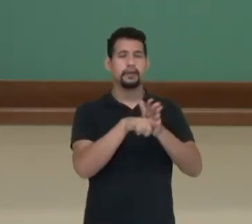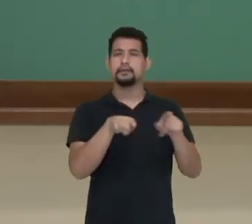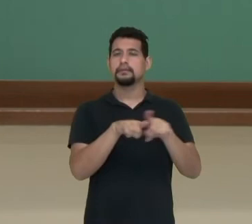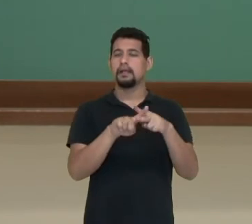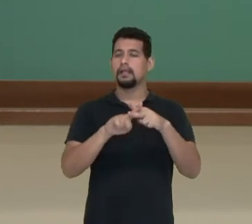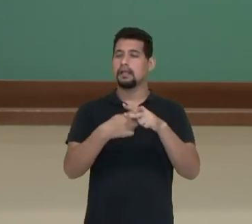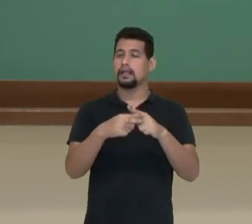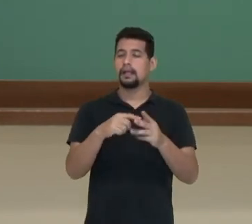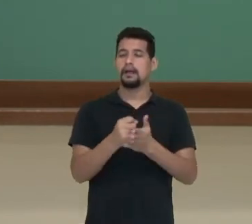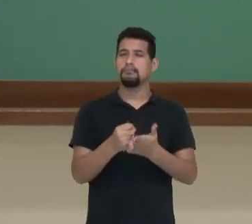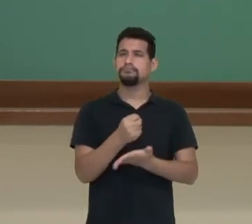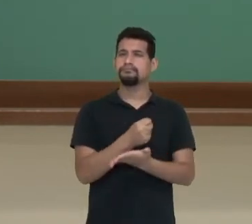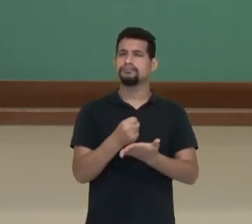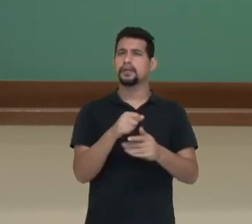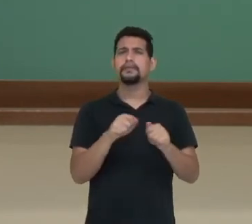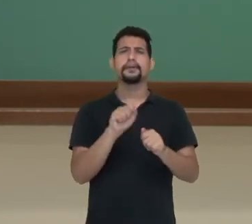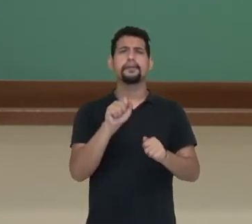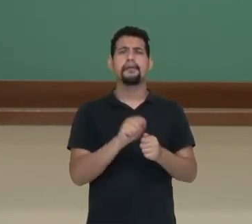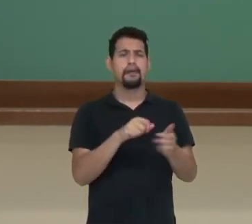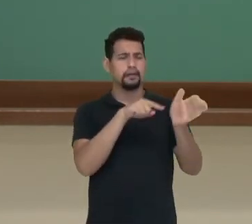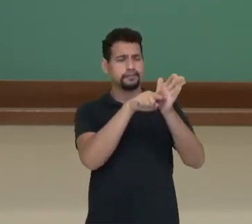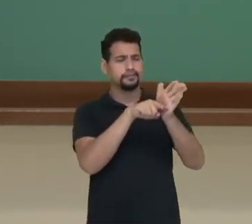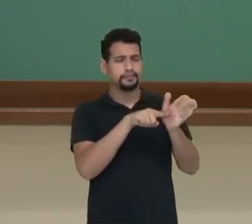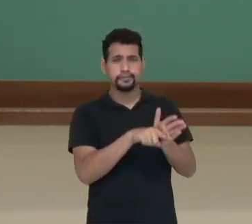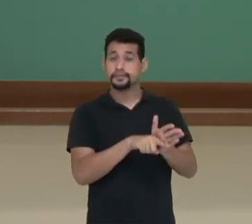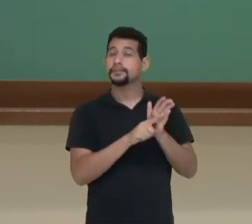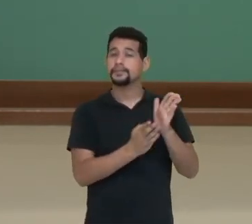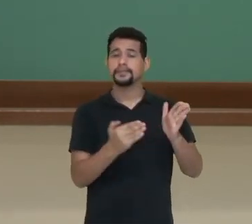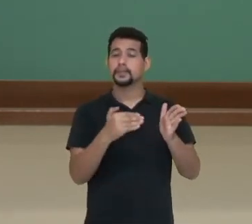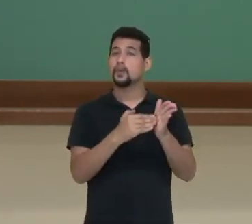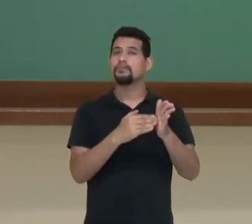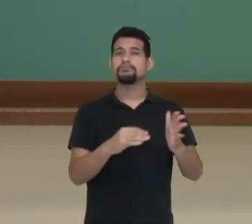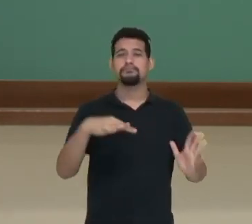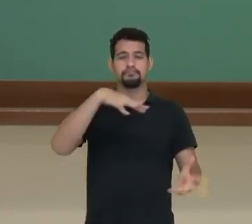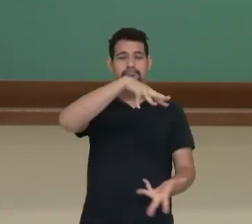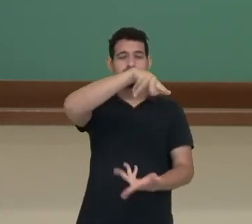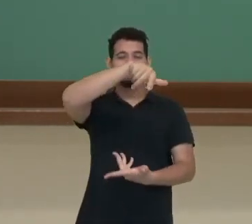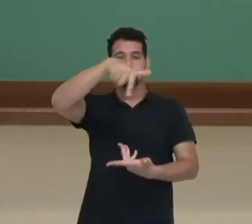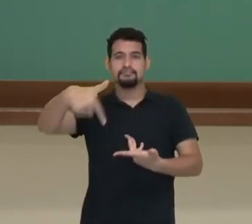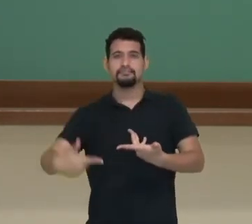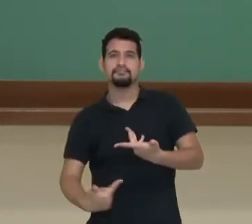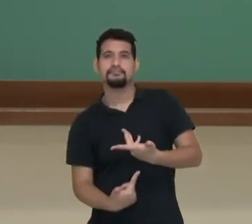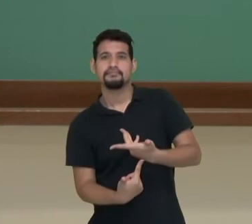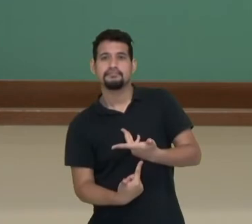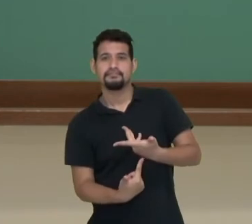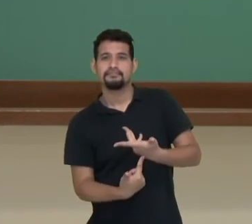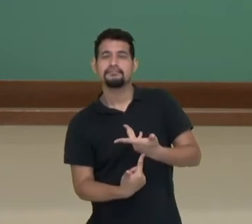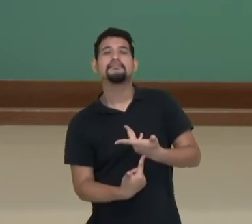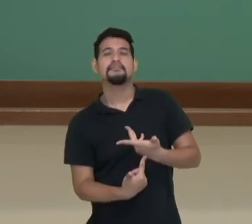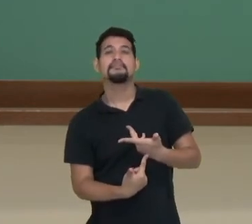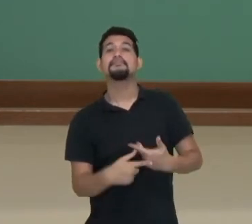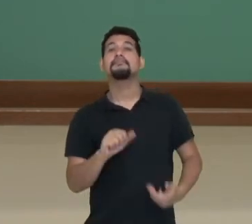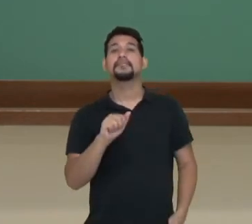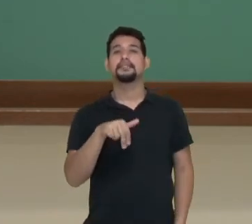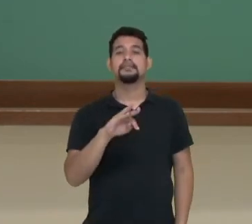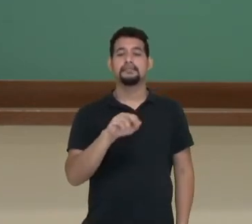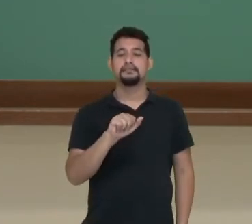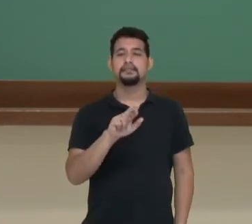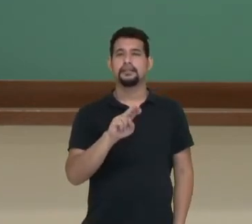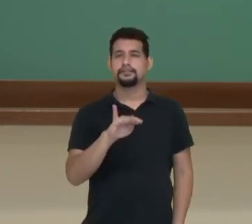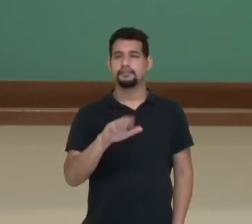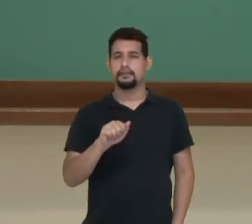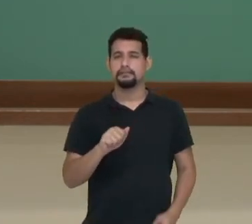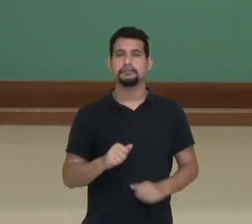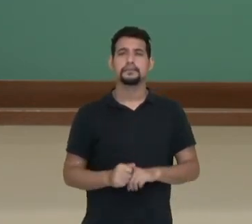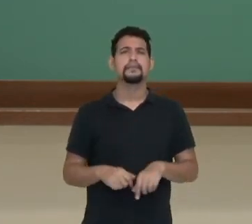dessa base, para proporcionar a pesquisa científica no último continente inabitado pelo homem, que é justamente a